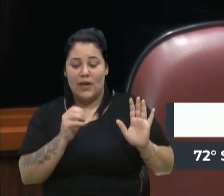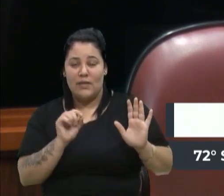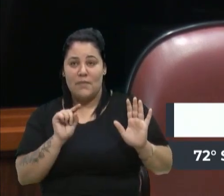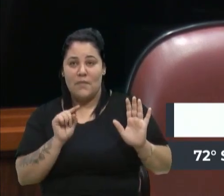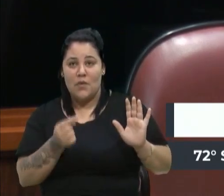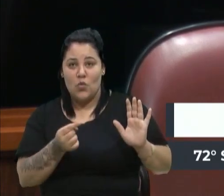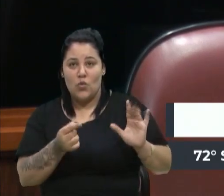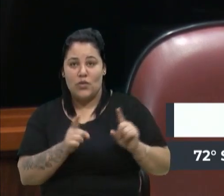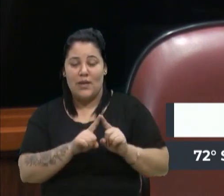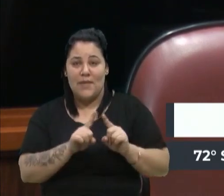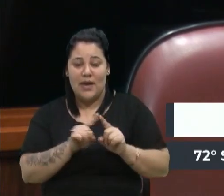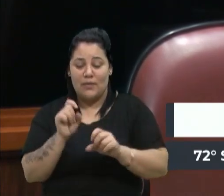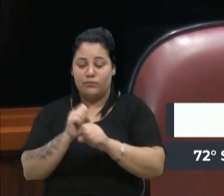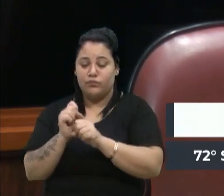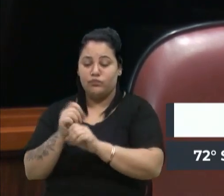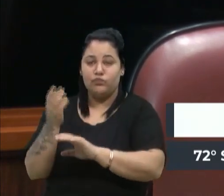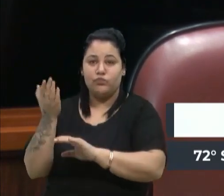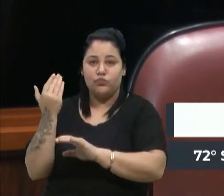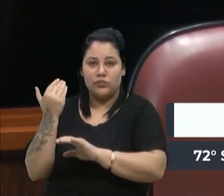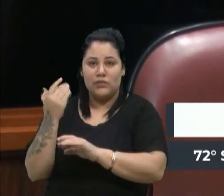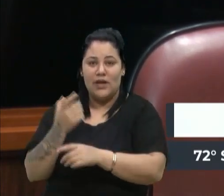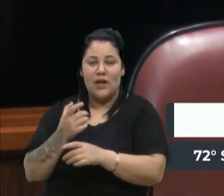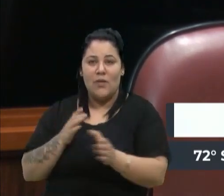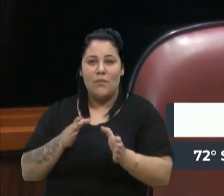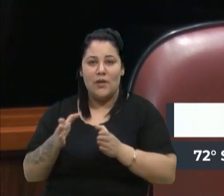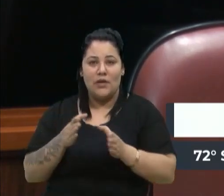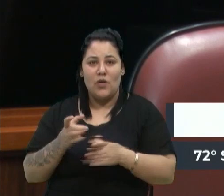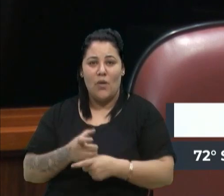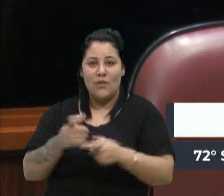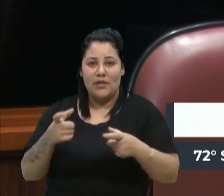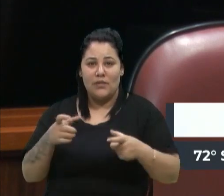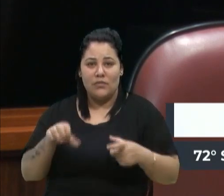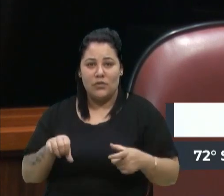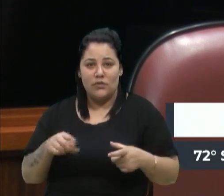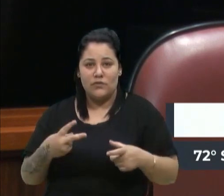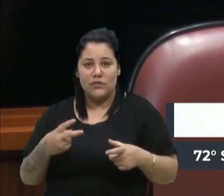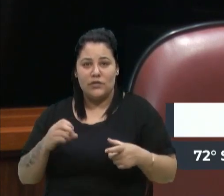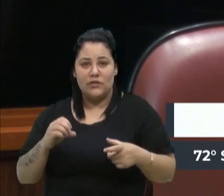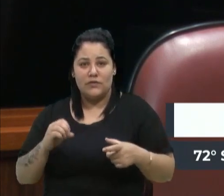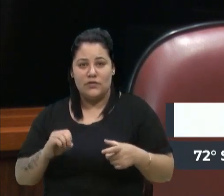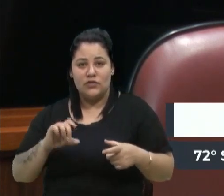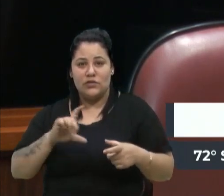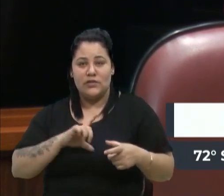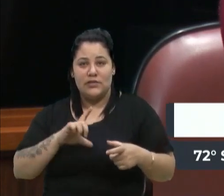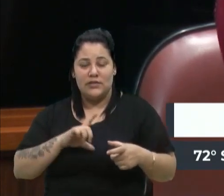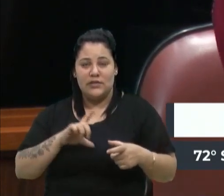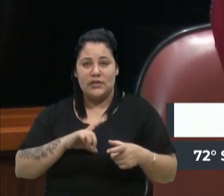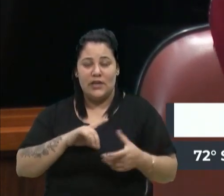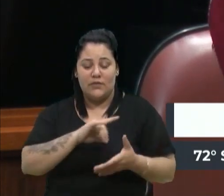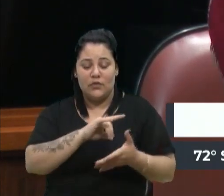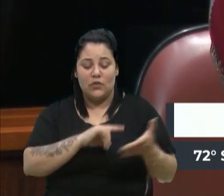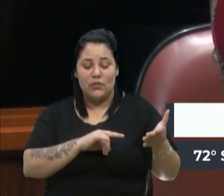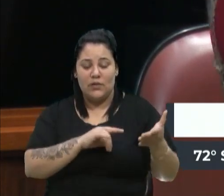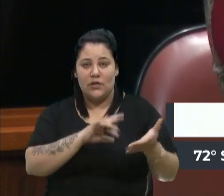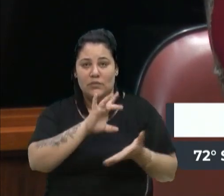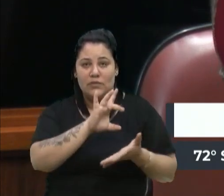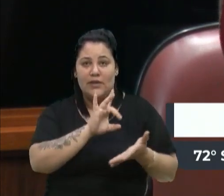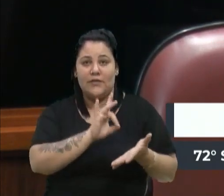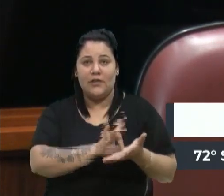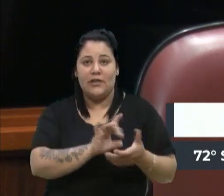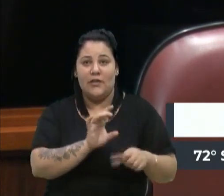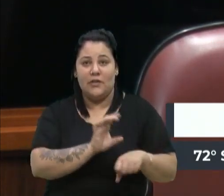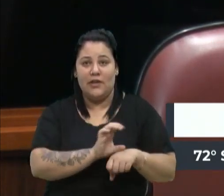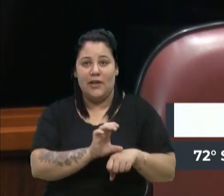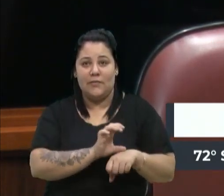época foi aumentada para 920. Teve parecer pela constitucionalidade,